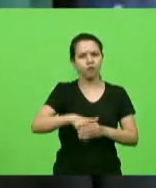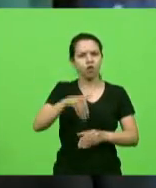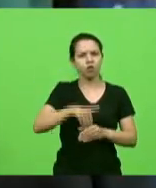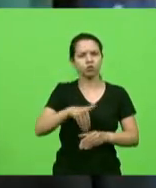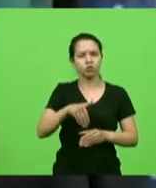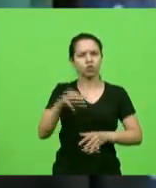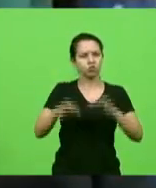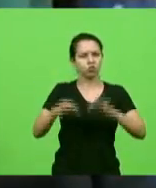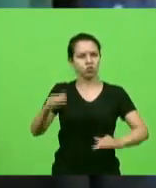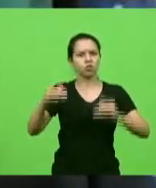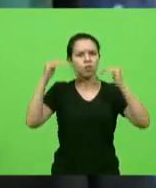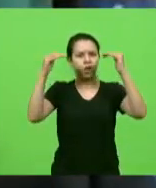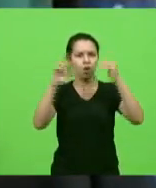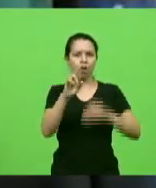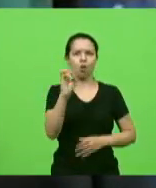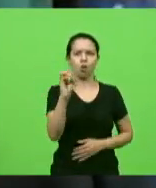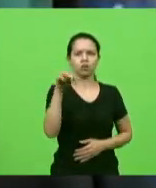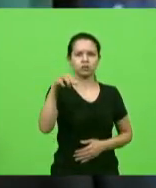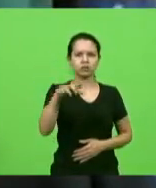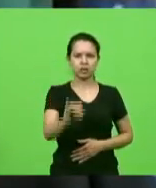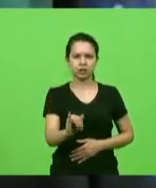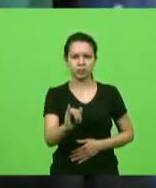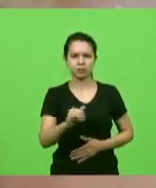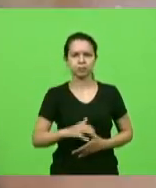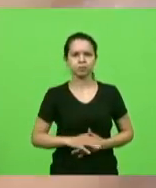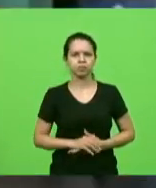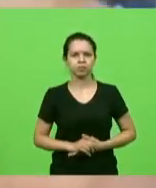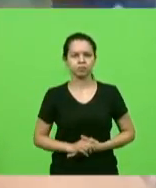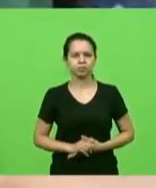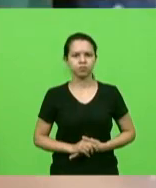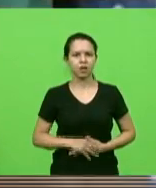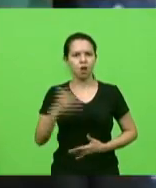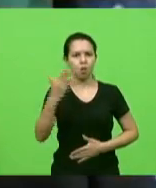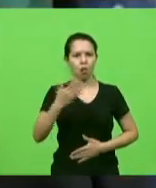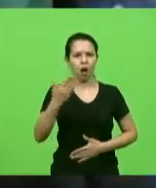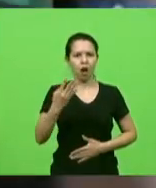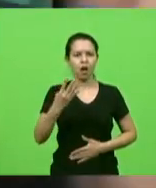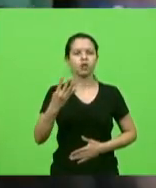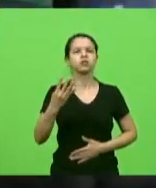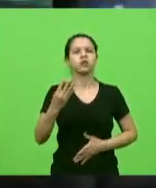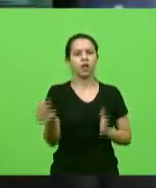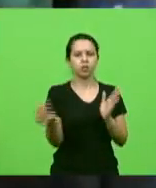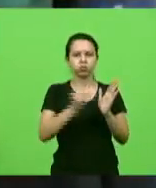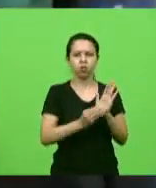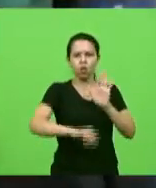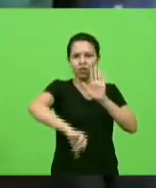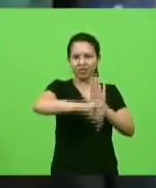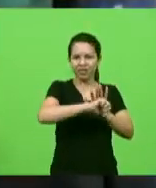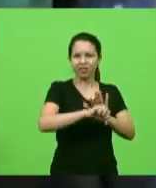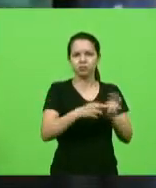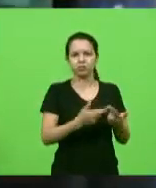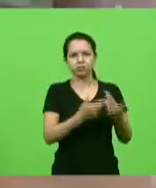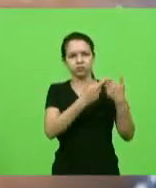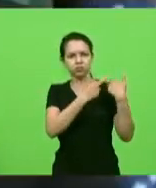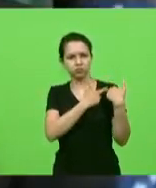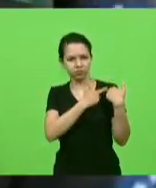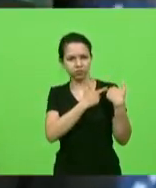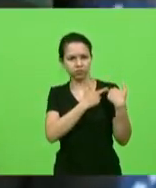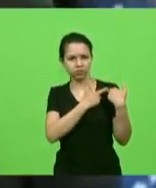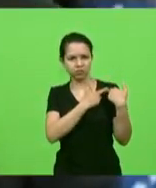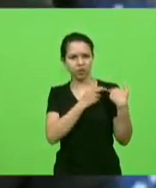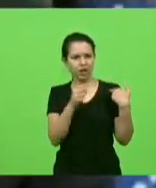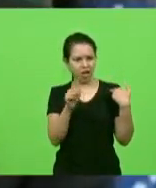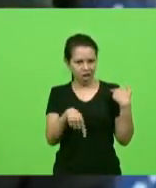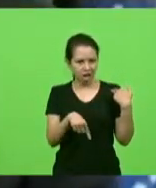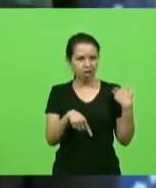da eminente desembargadora a Rosane Portella Wolff na parte de descarga que um creme de responsabilidade não